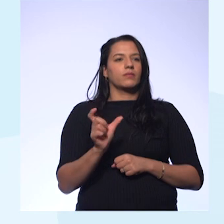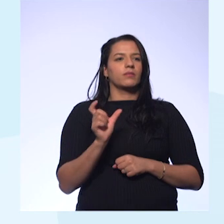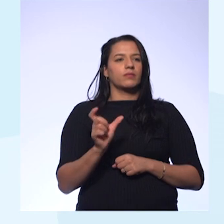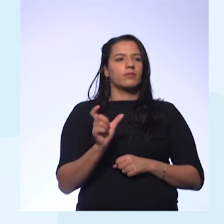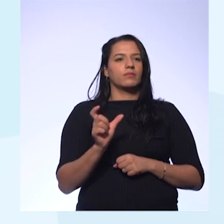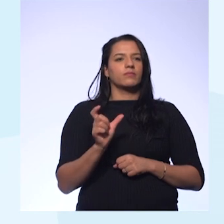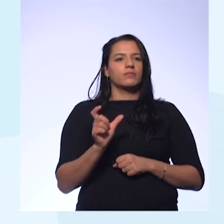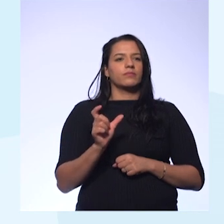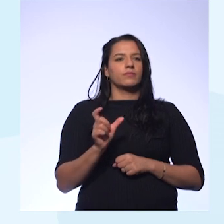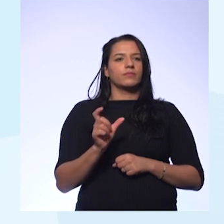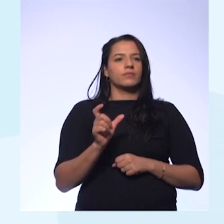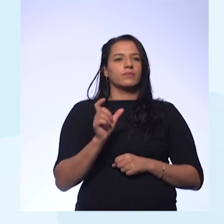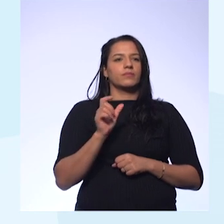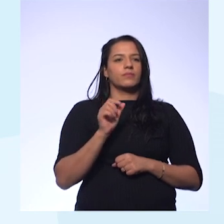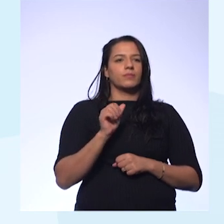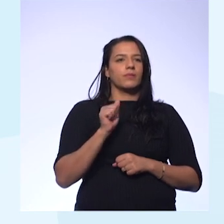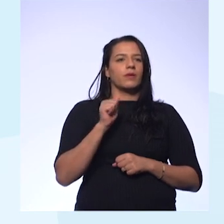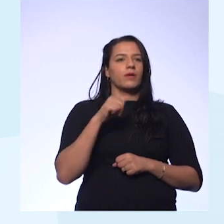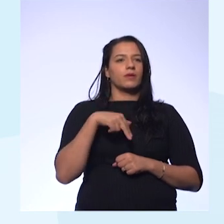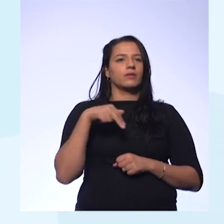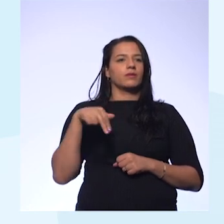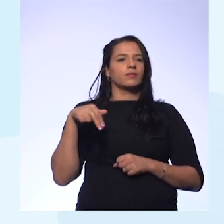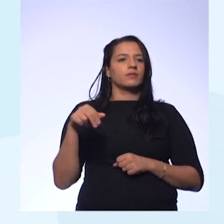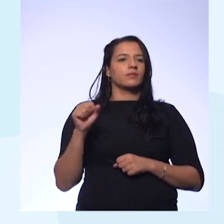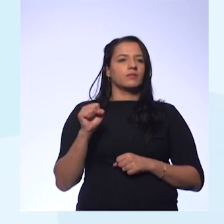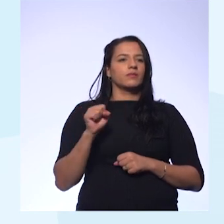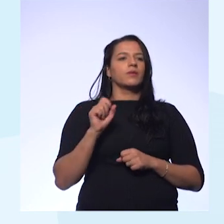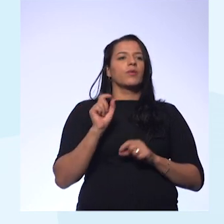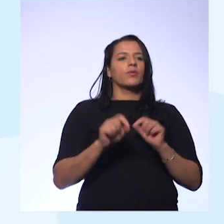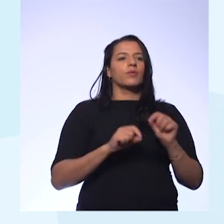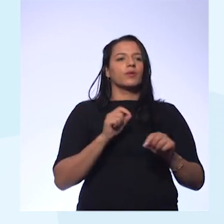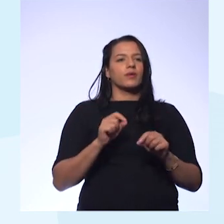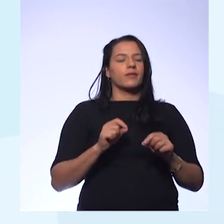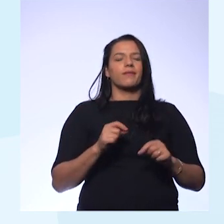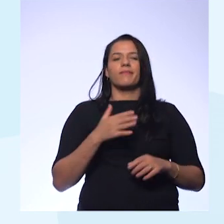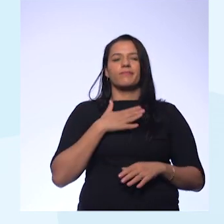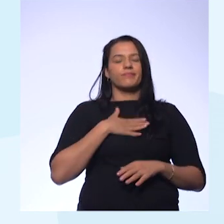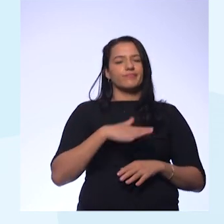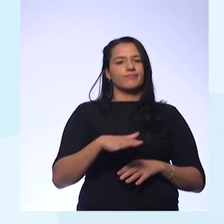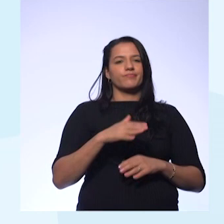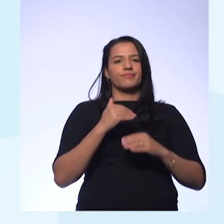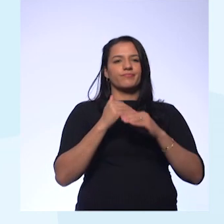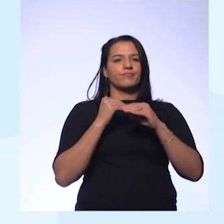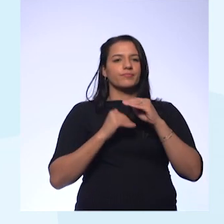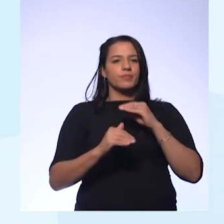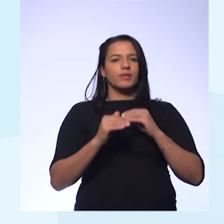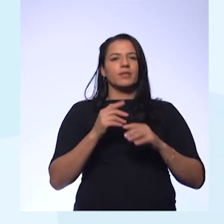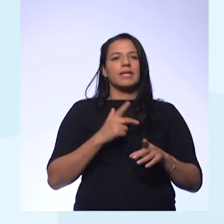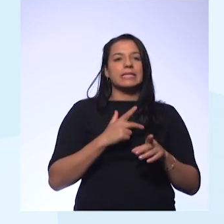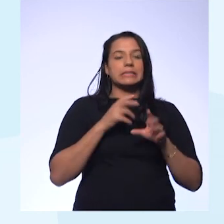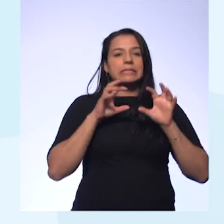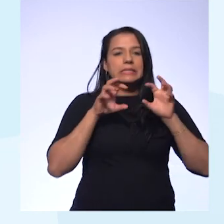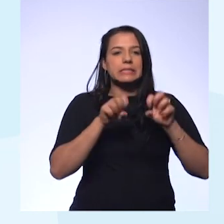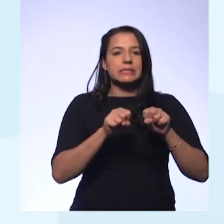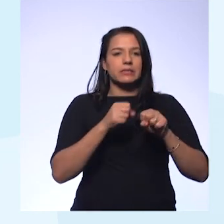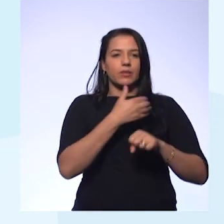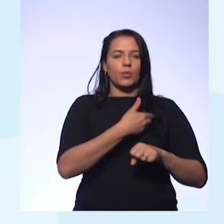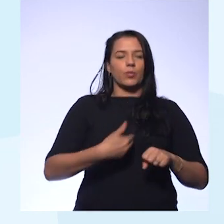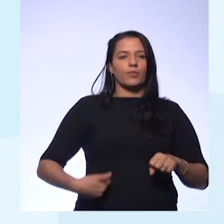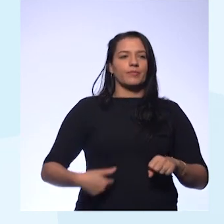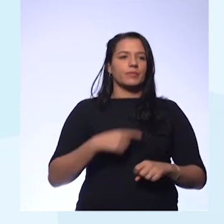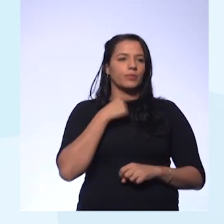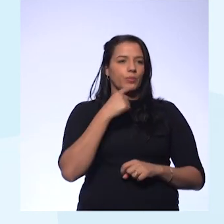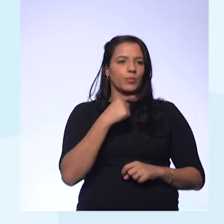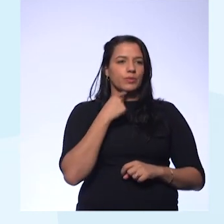promovida pela ANL, tá? Claro, foi frustrada essa tentativa de tomada do poder. Os líderes, incluindo